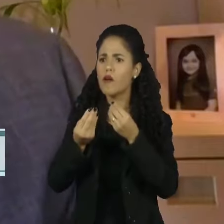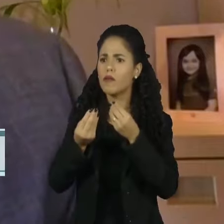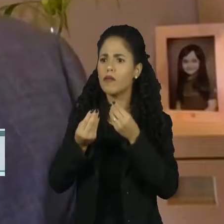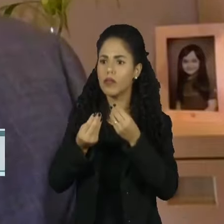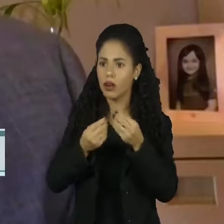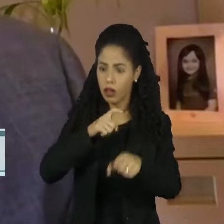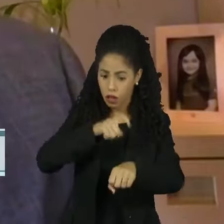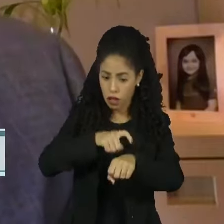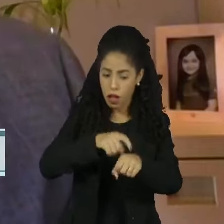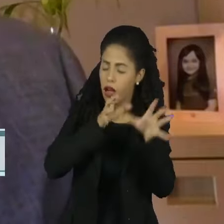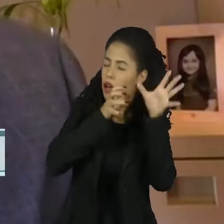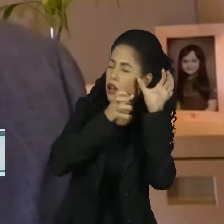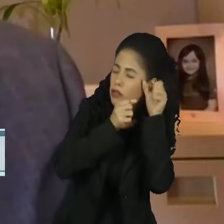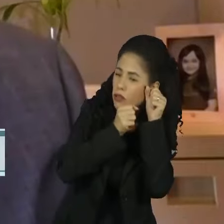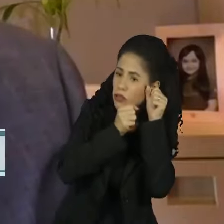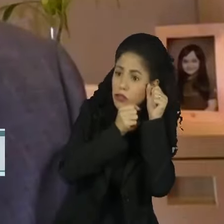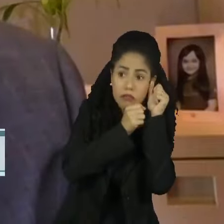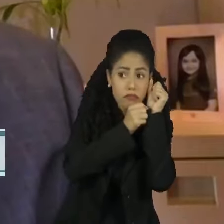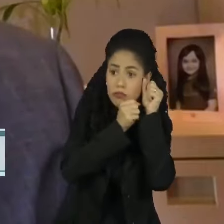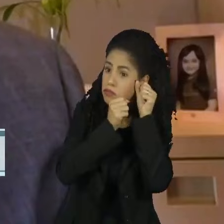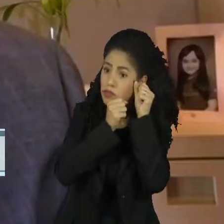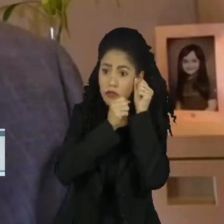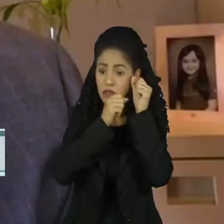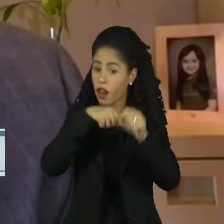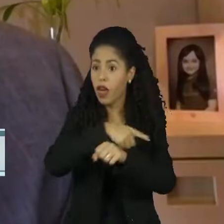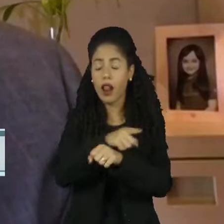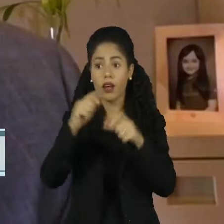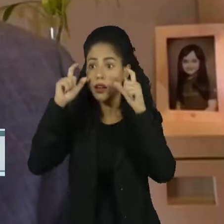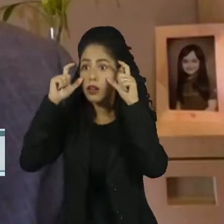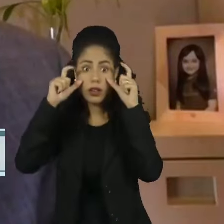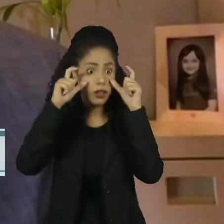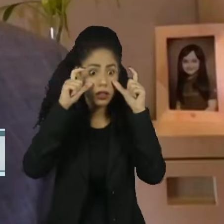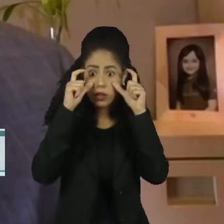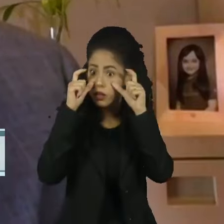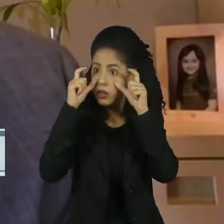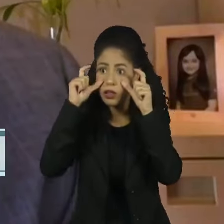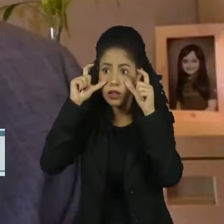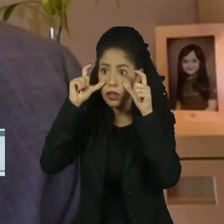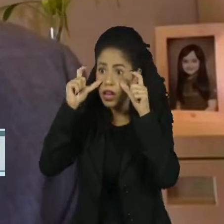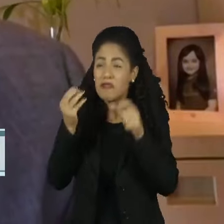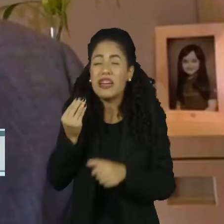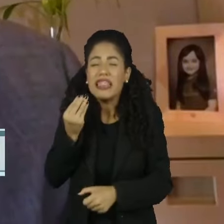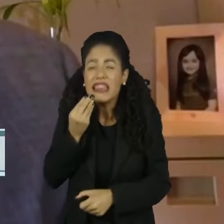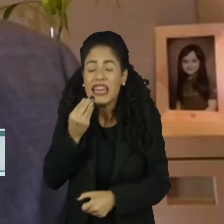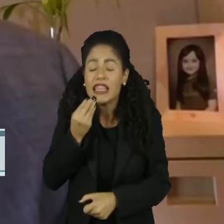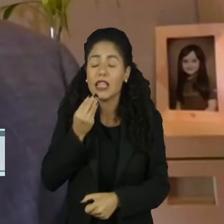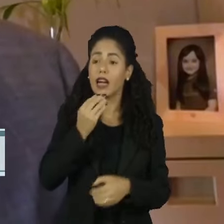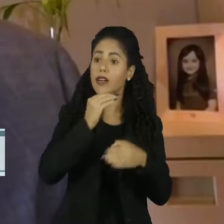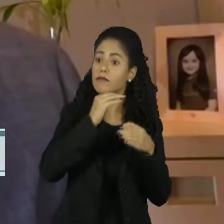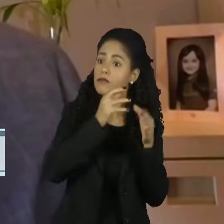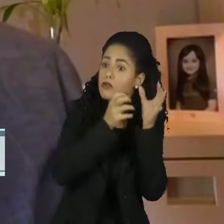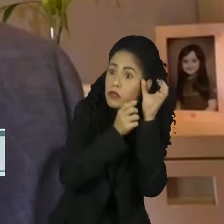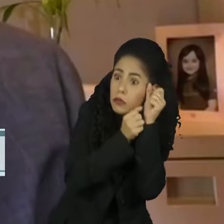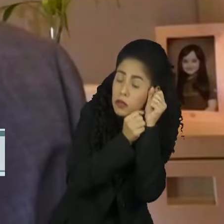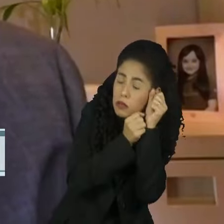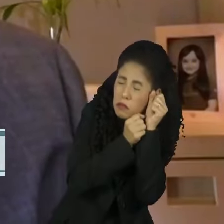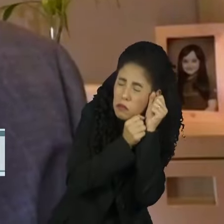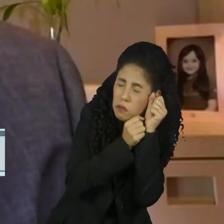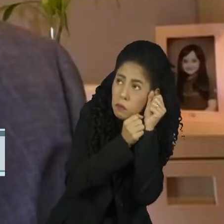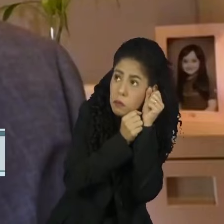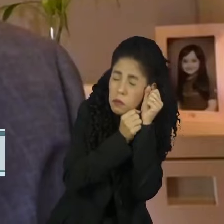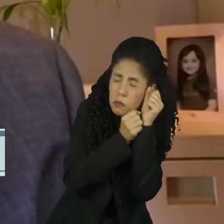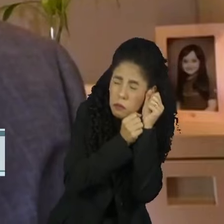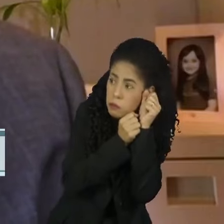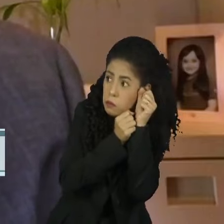noite? Você não vai conseguir desligar. Então, muitas vezes, esses energéticos, eles são análogos ao café. Se